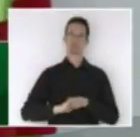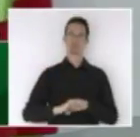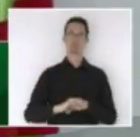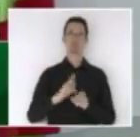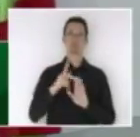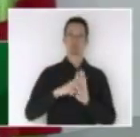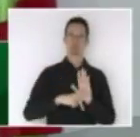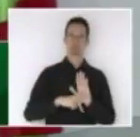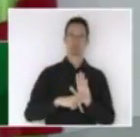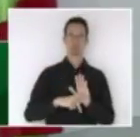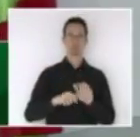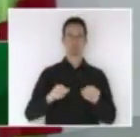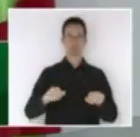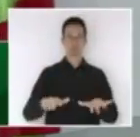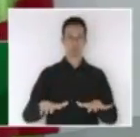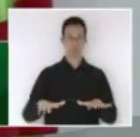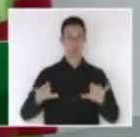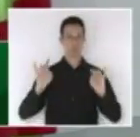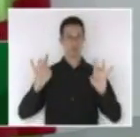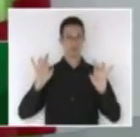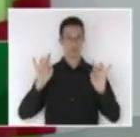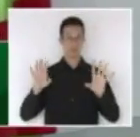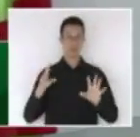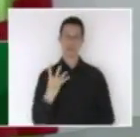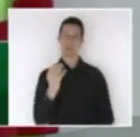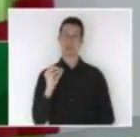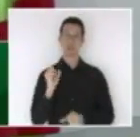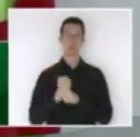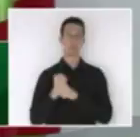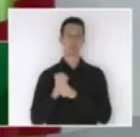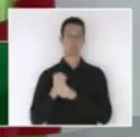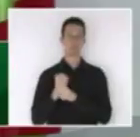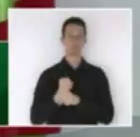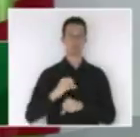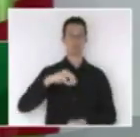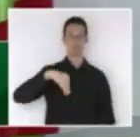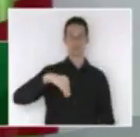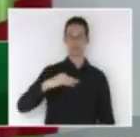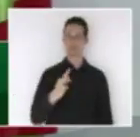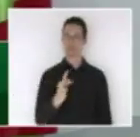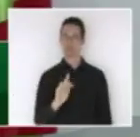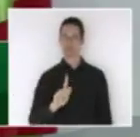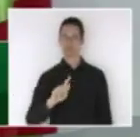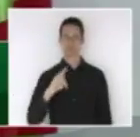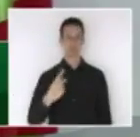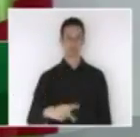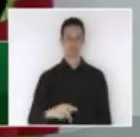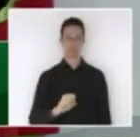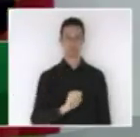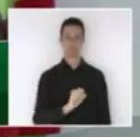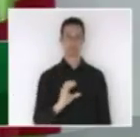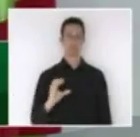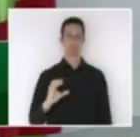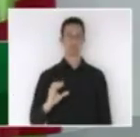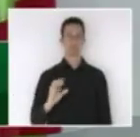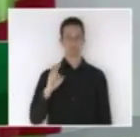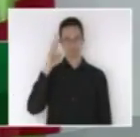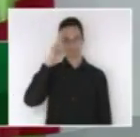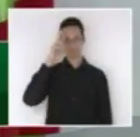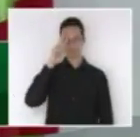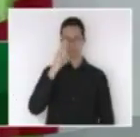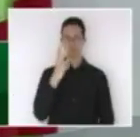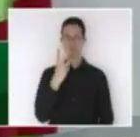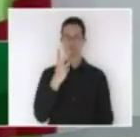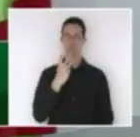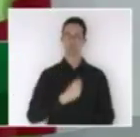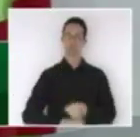40 anos do tradicionalismo do MTG em Santa Catarina. Lembro, 2 anos atrás, fizemos